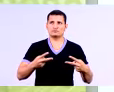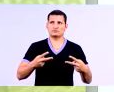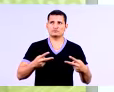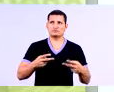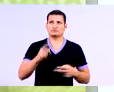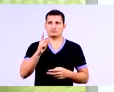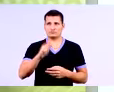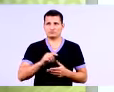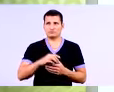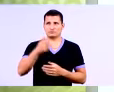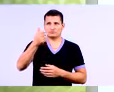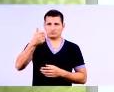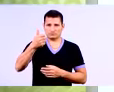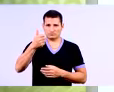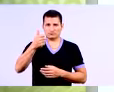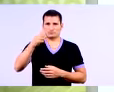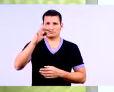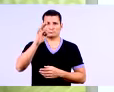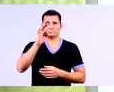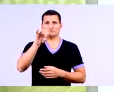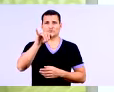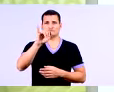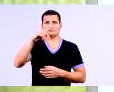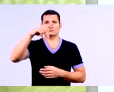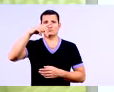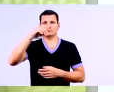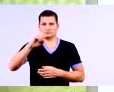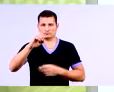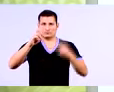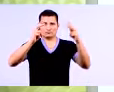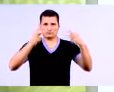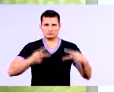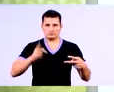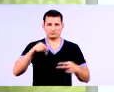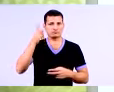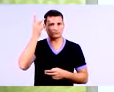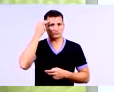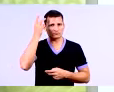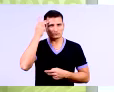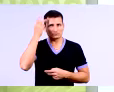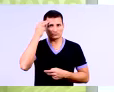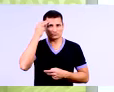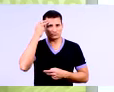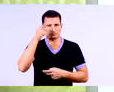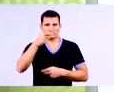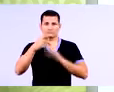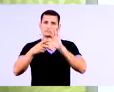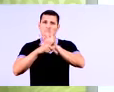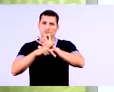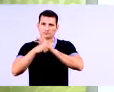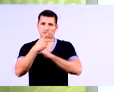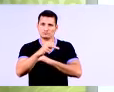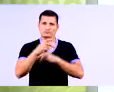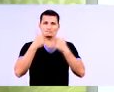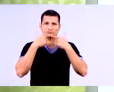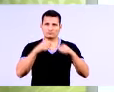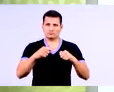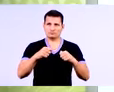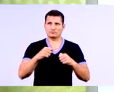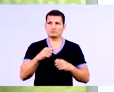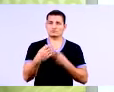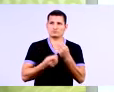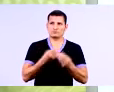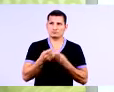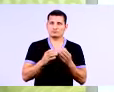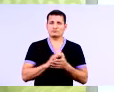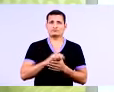que são, primeiro, o tipo HTML, que é o tipo natural, aquele tipo que faz parte da linguagem. Como assim, professor?